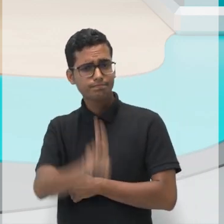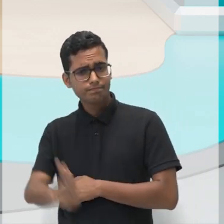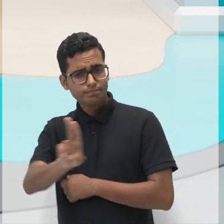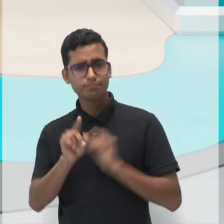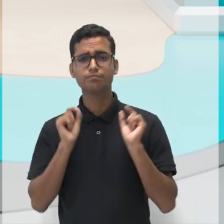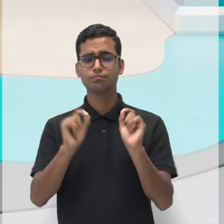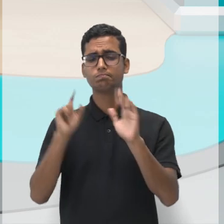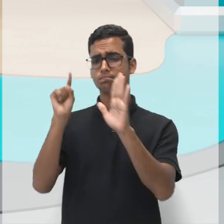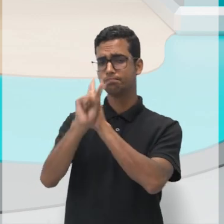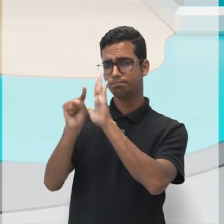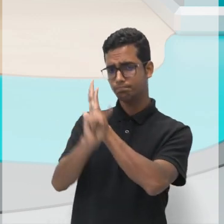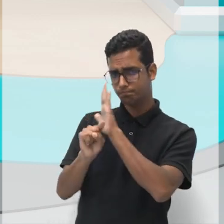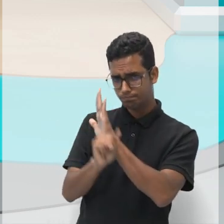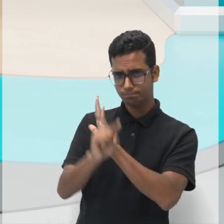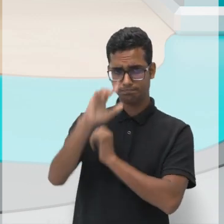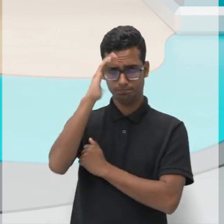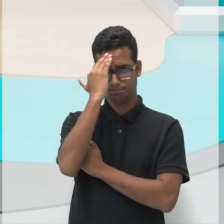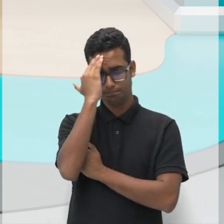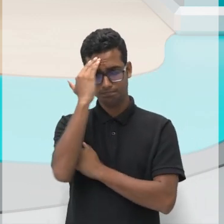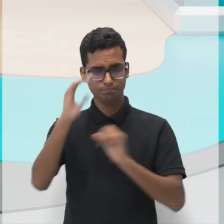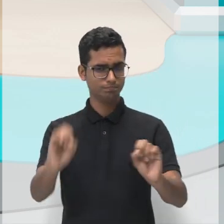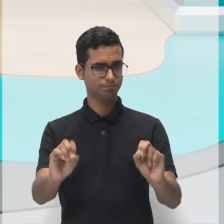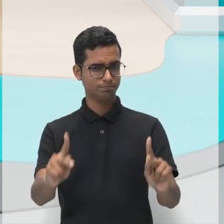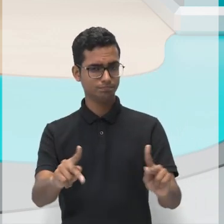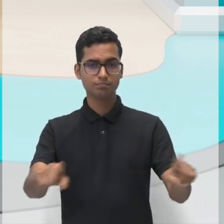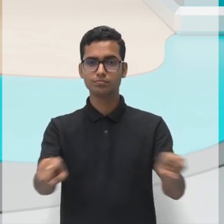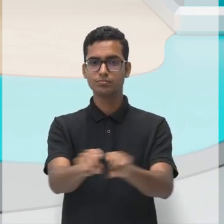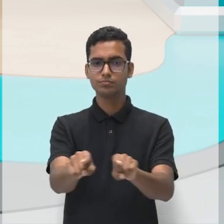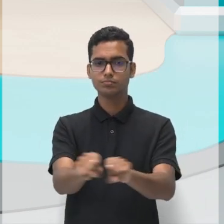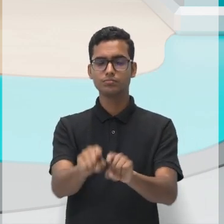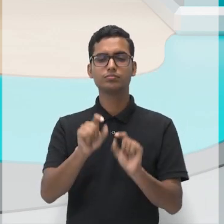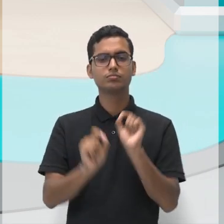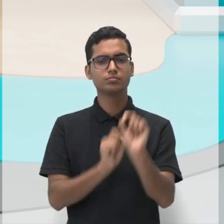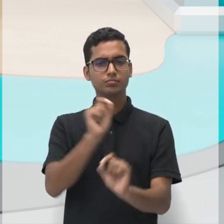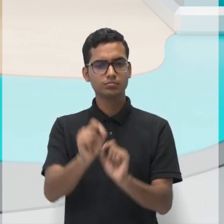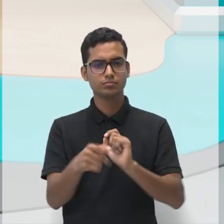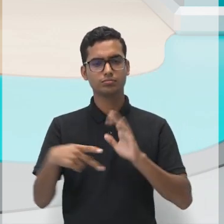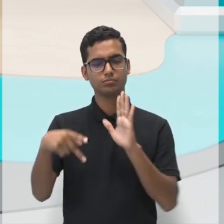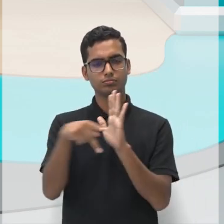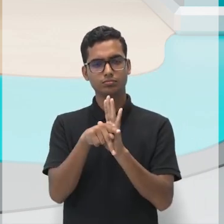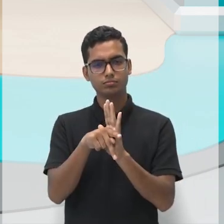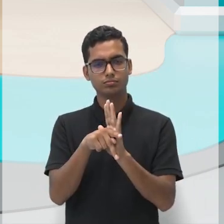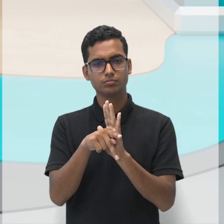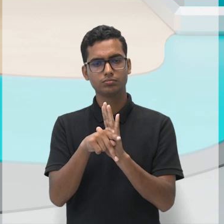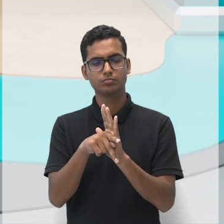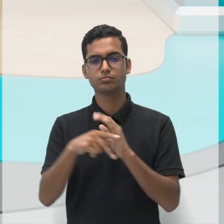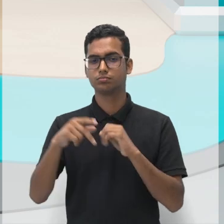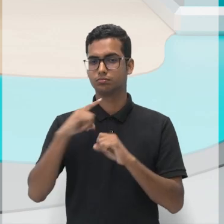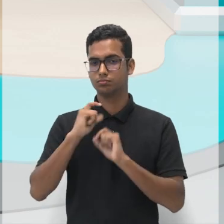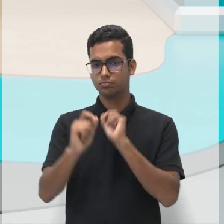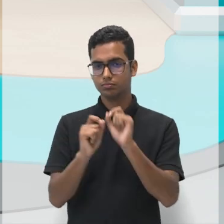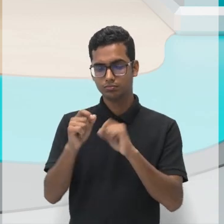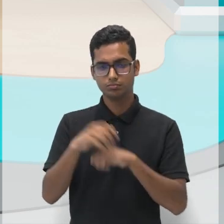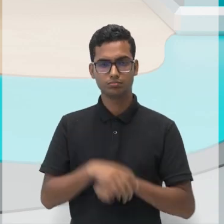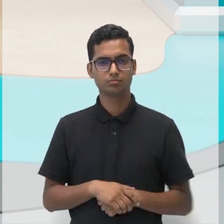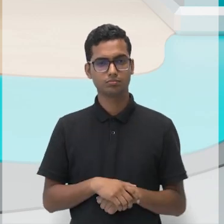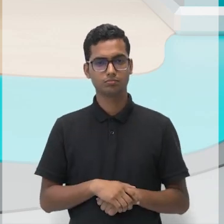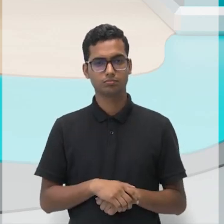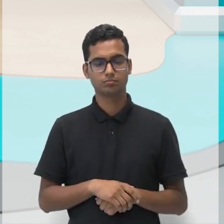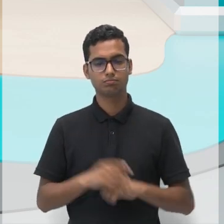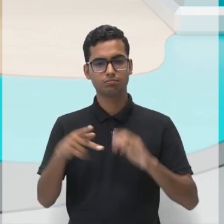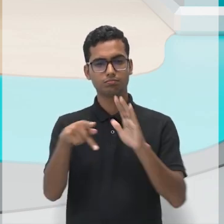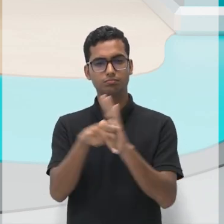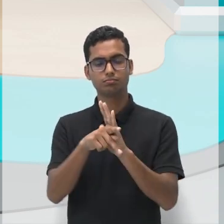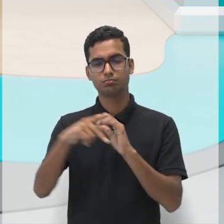fazer perguntas, ok? Que são chamados de pronomes interrogativos ou